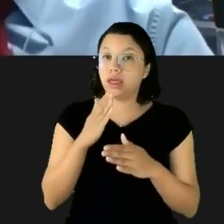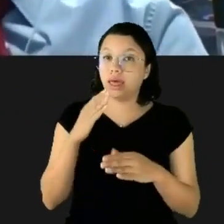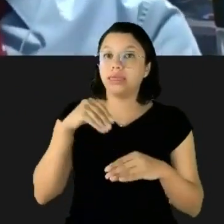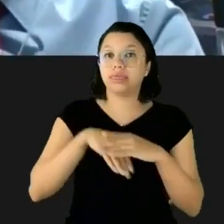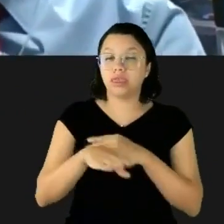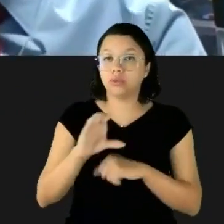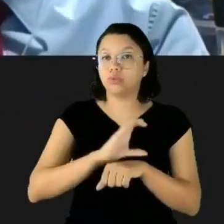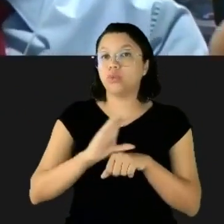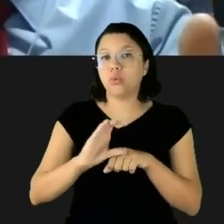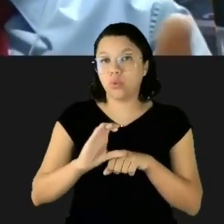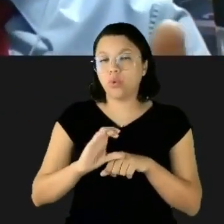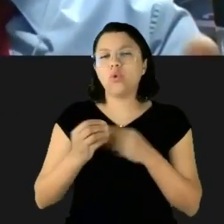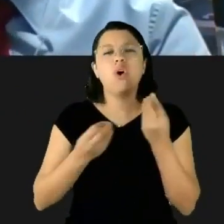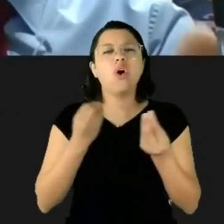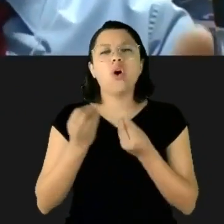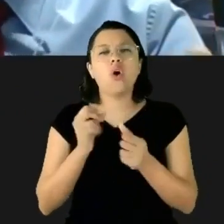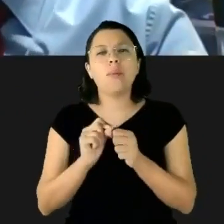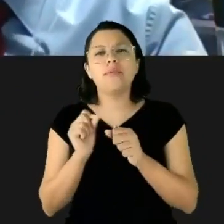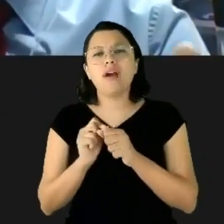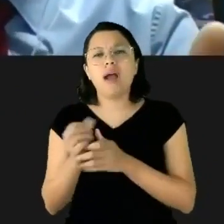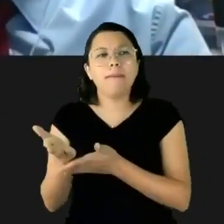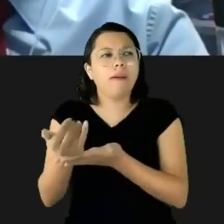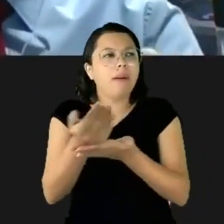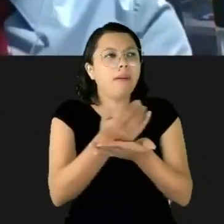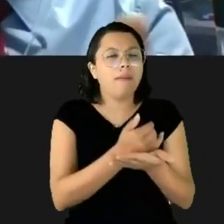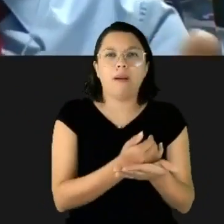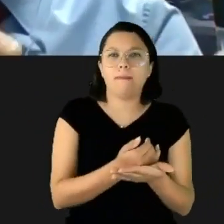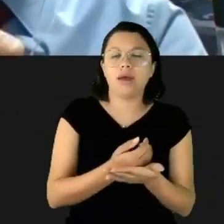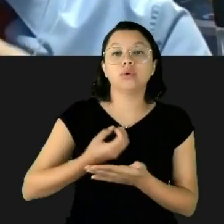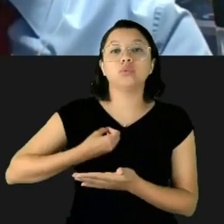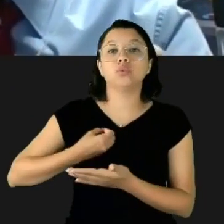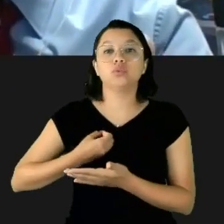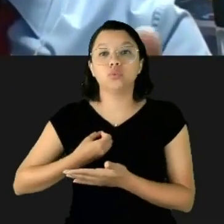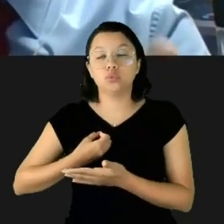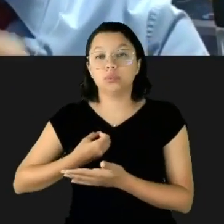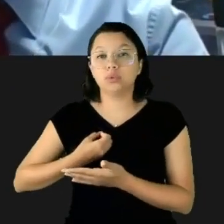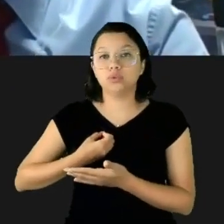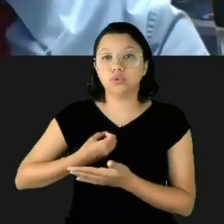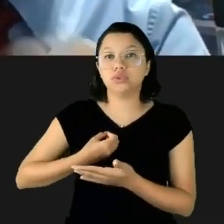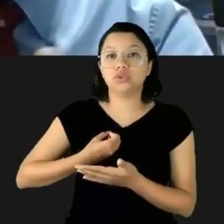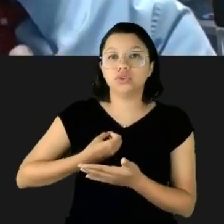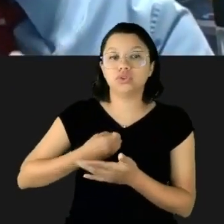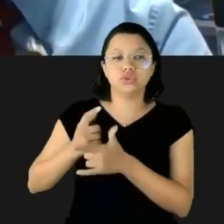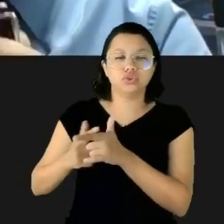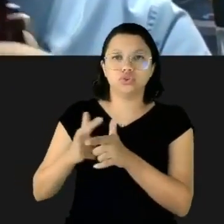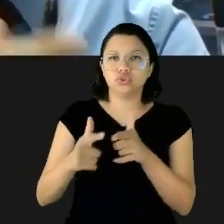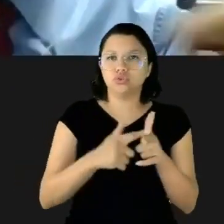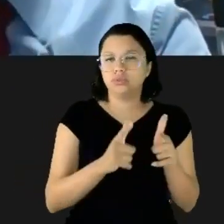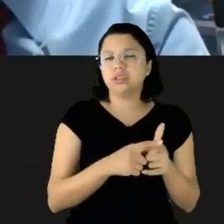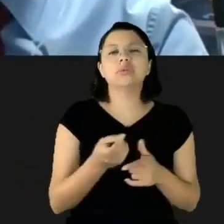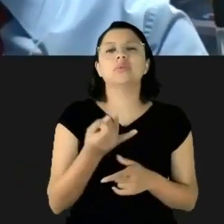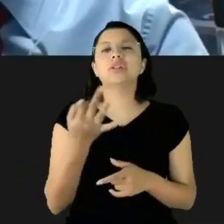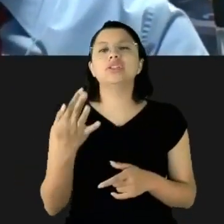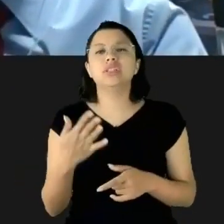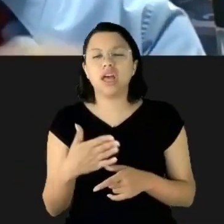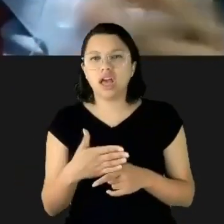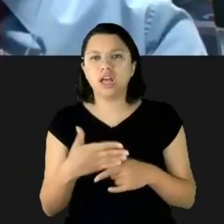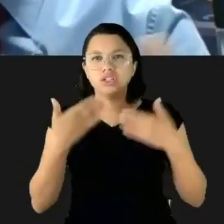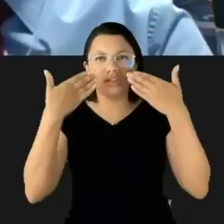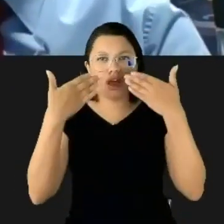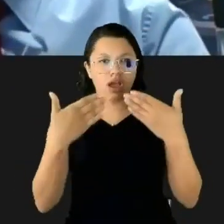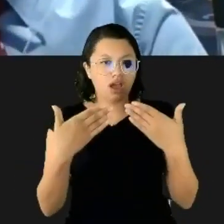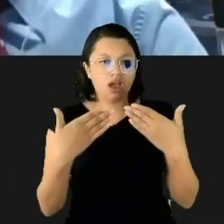você levanta sua distribuição, o número de distribuição, o número de audiências, quantos servidores,